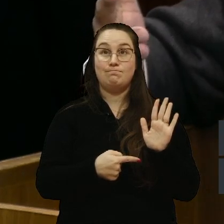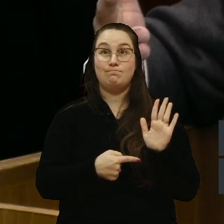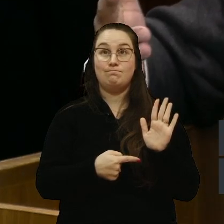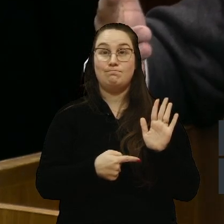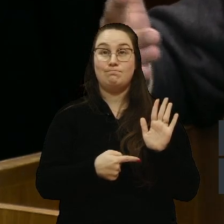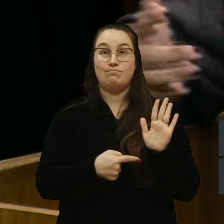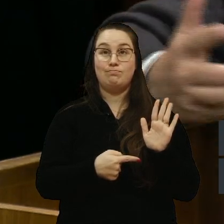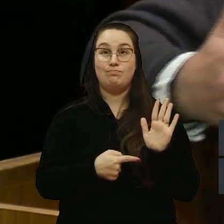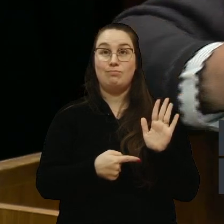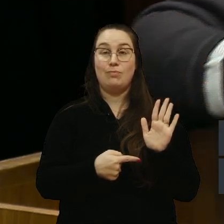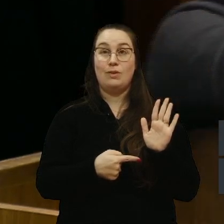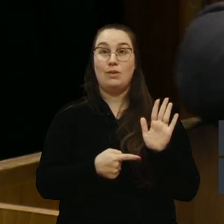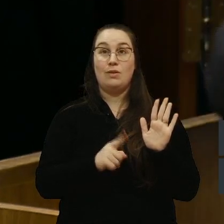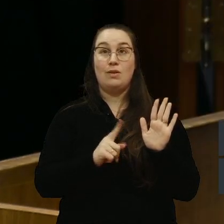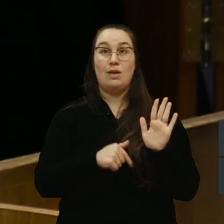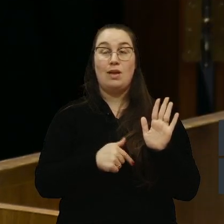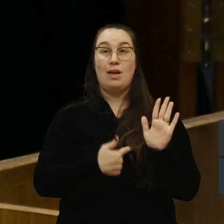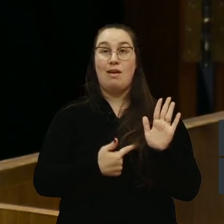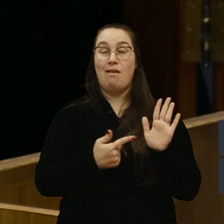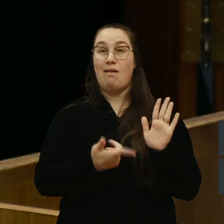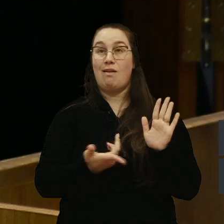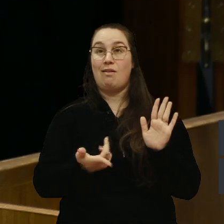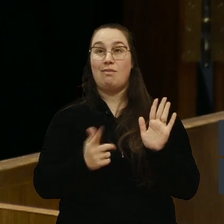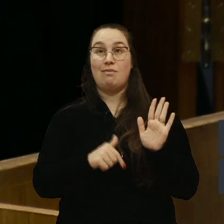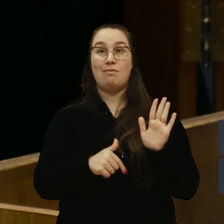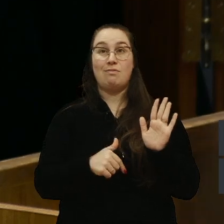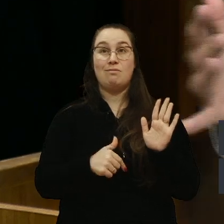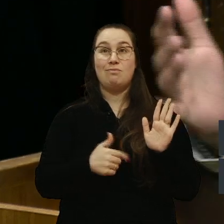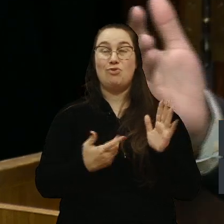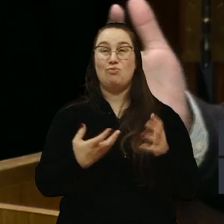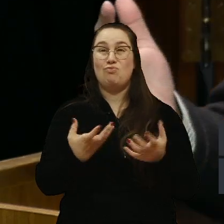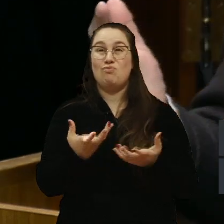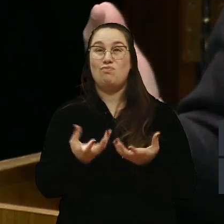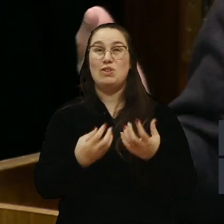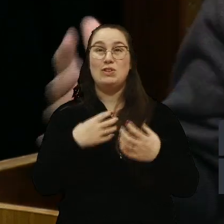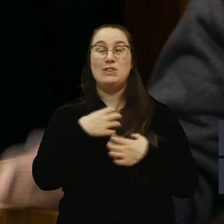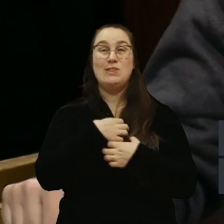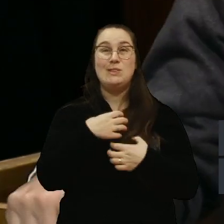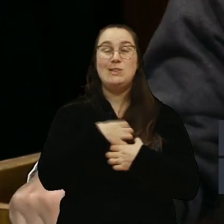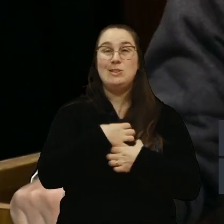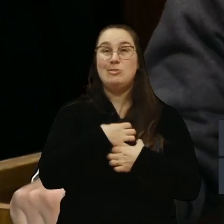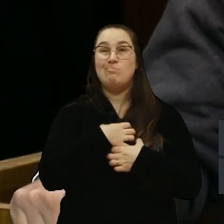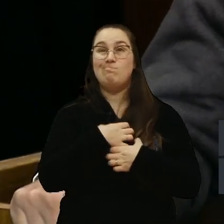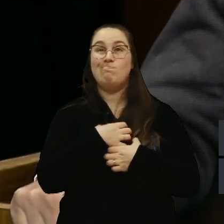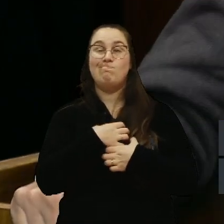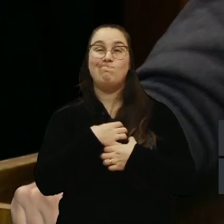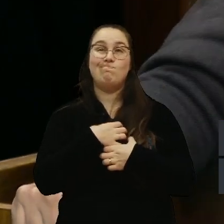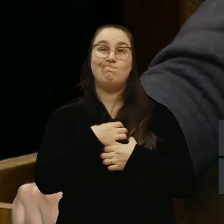assodado. Esse projeto veio de maneira